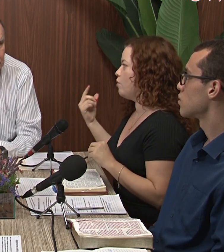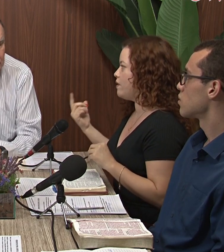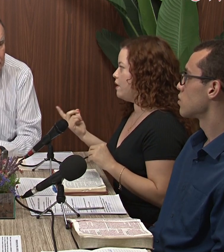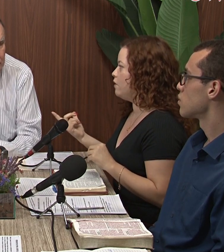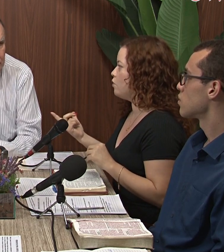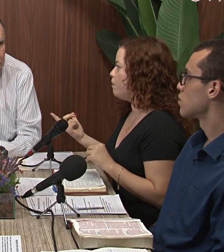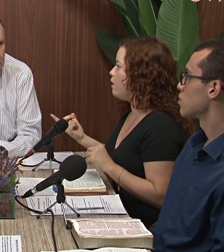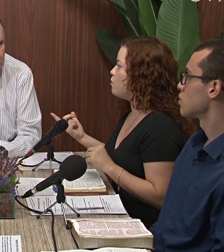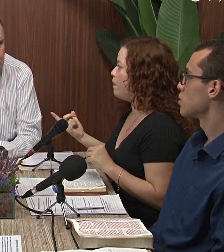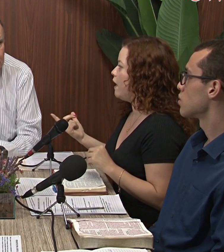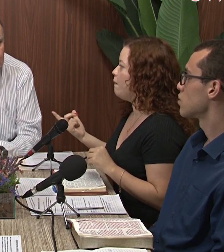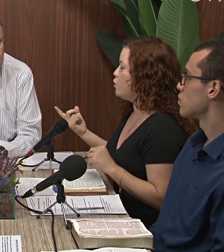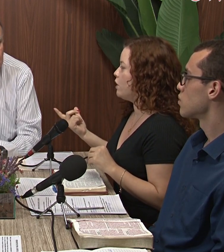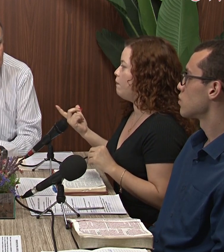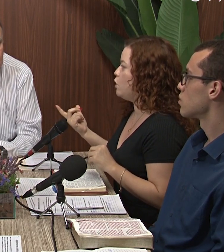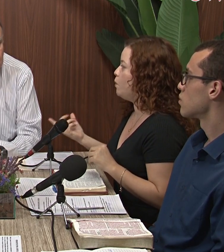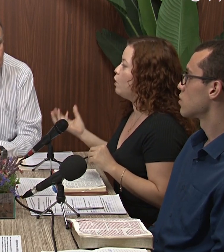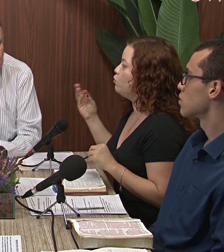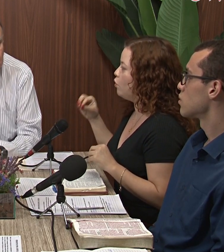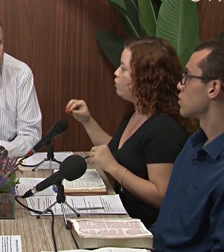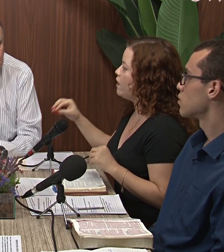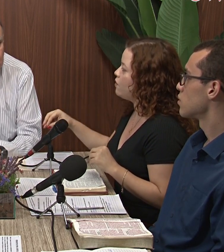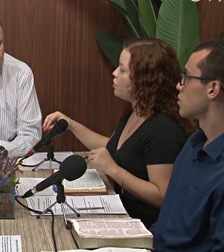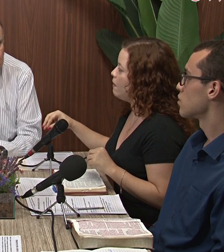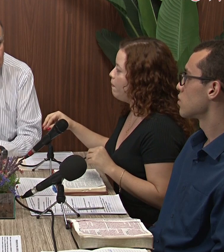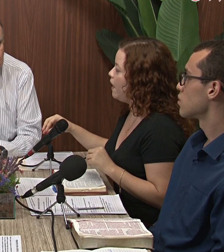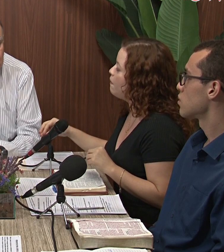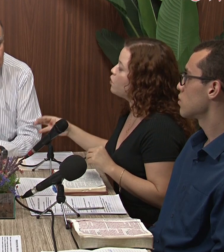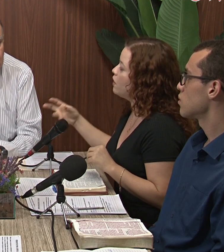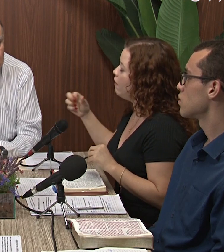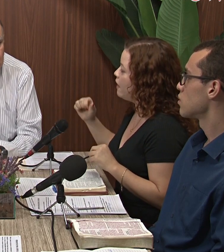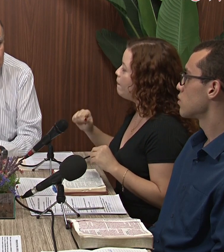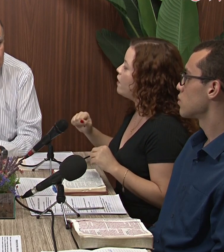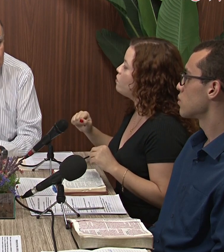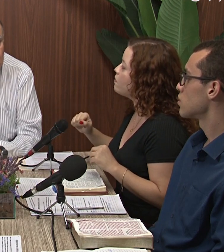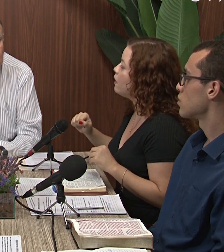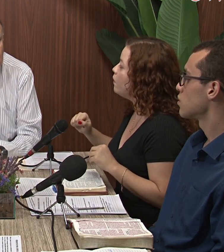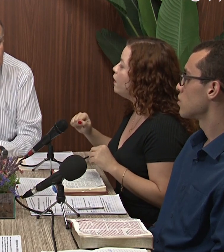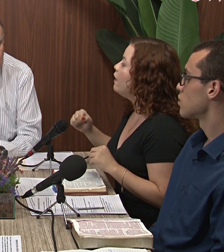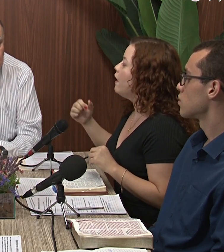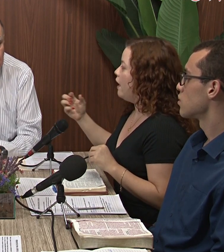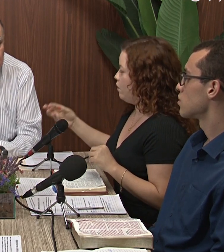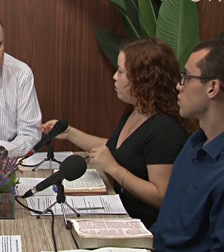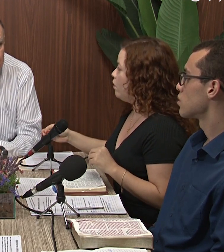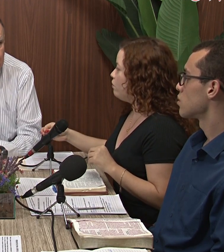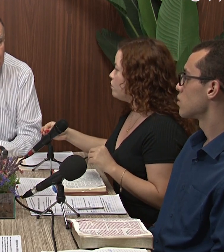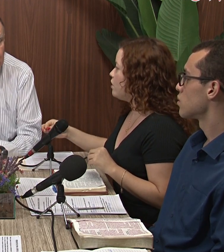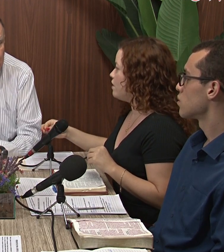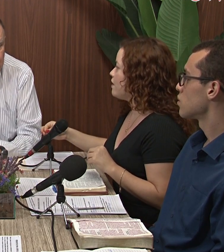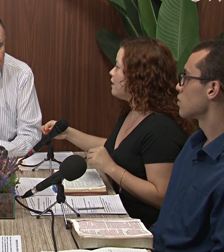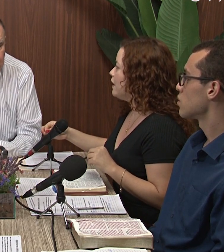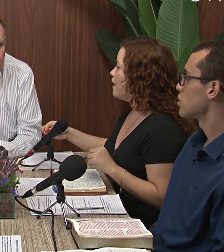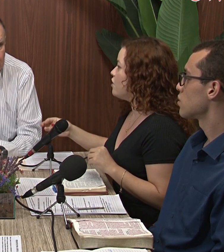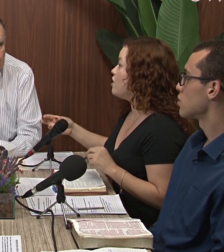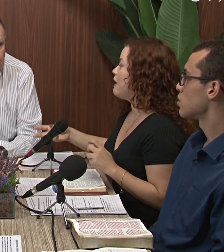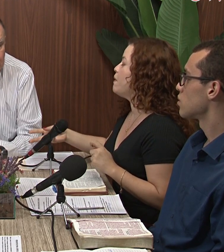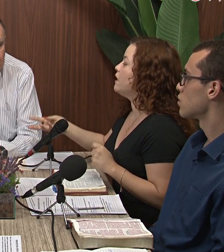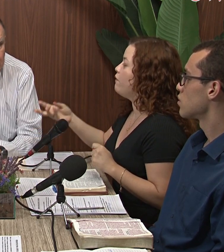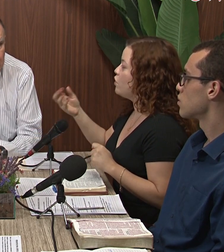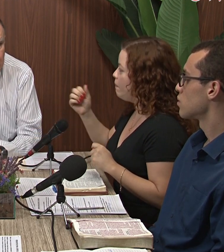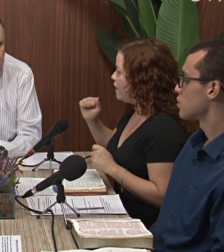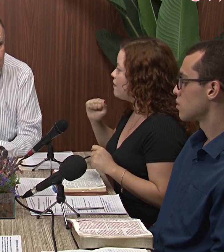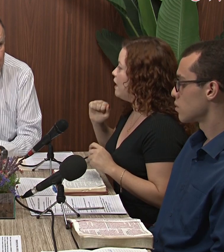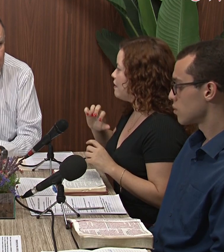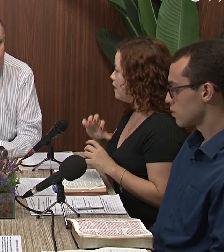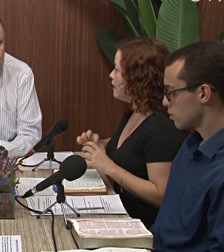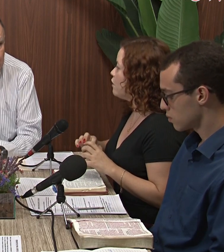doutrinas distorcidas no meio de Pérgamo, justamente porque o trono que existia em Pérgamo já não era mais do Senhor. Era o trono de Satanás. A gente sabe que